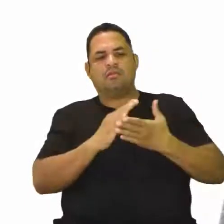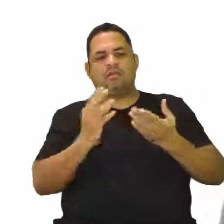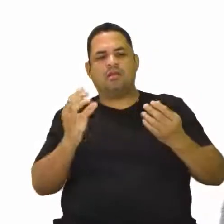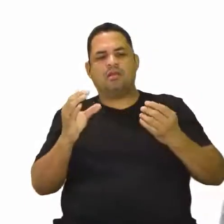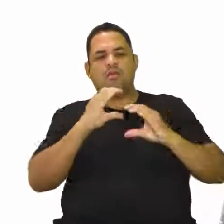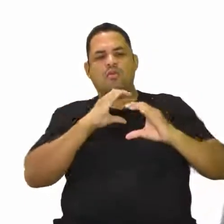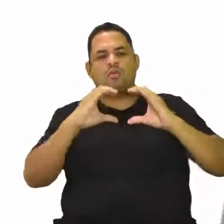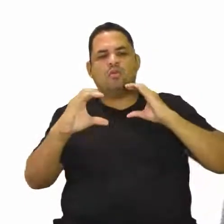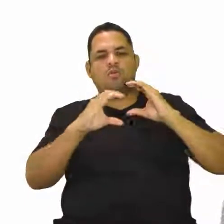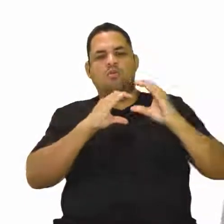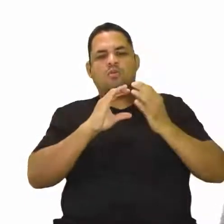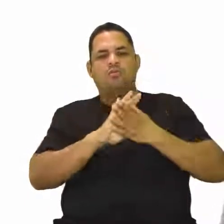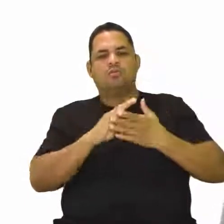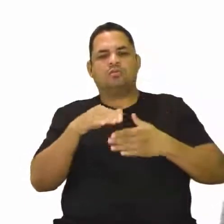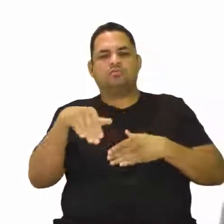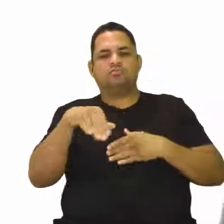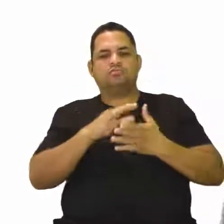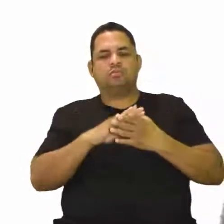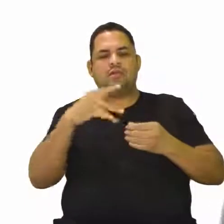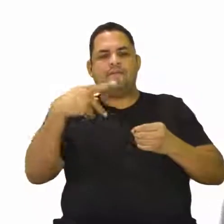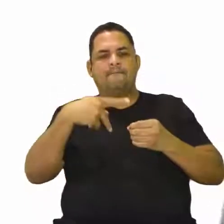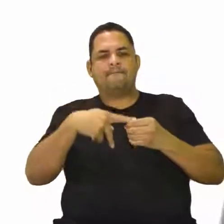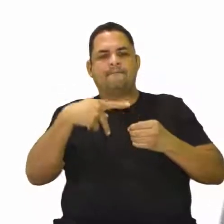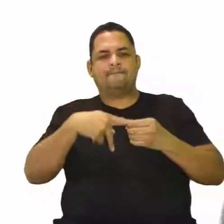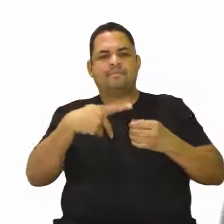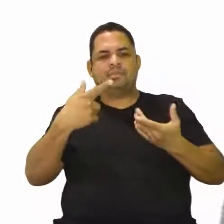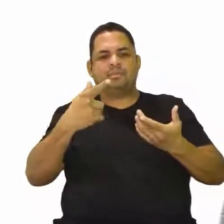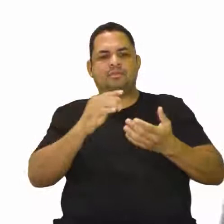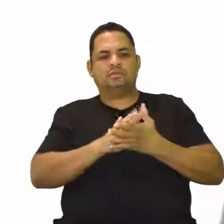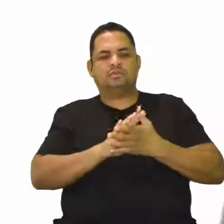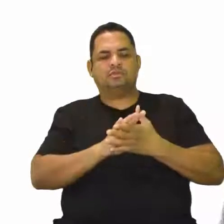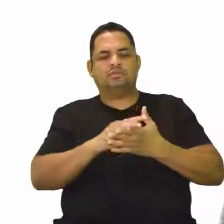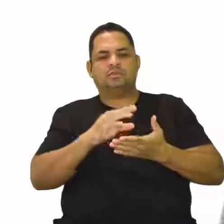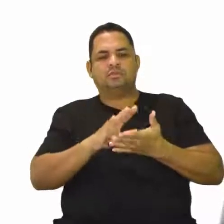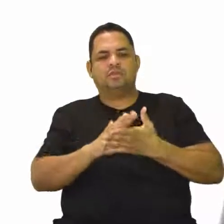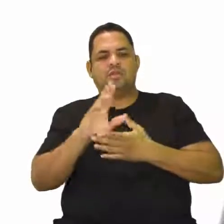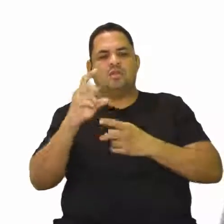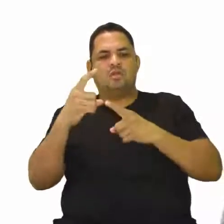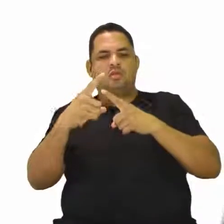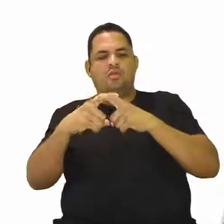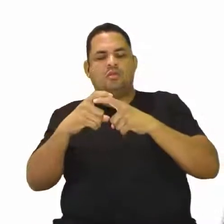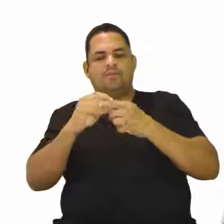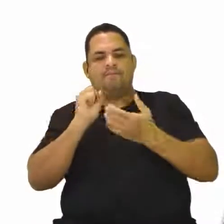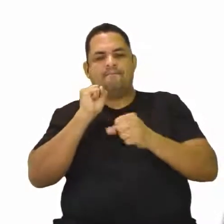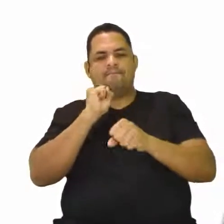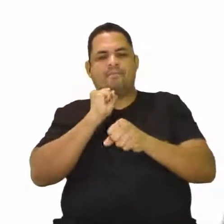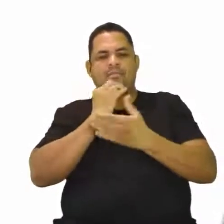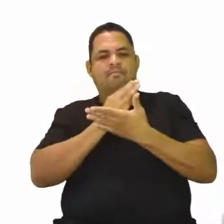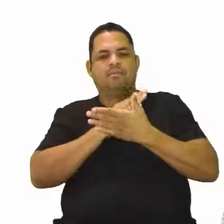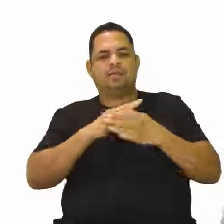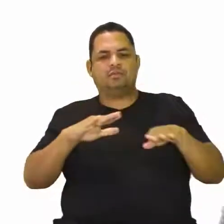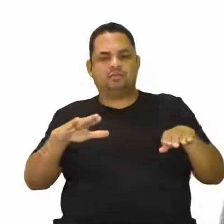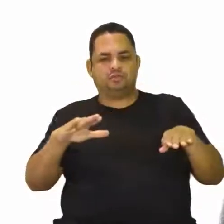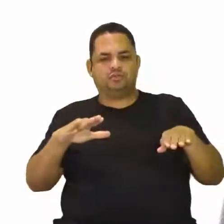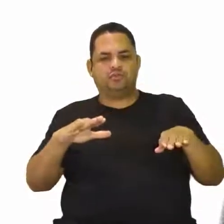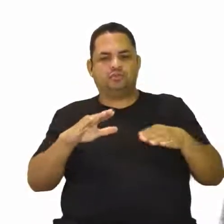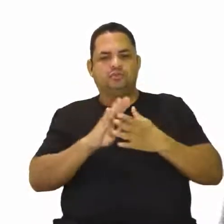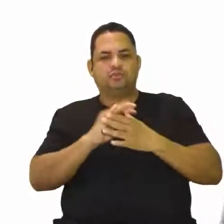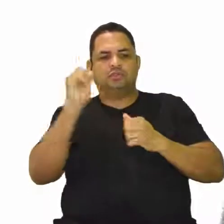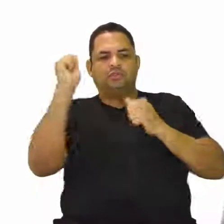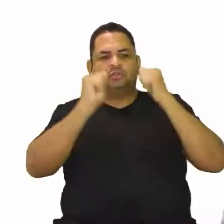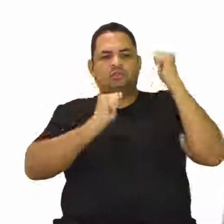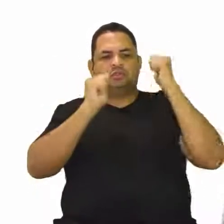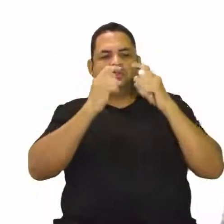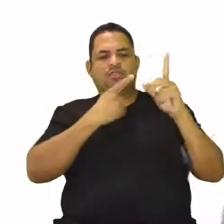de comunicação EA zona petrolífera dois nazista paralisando de vez a